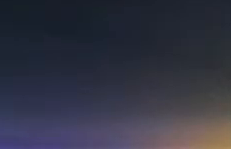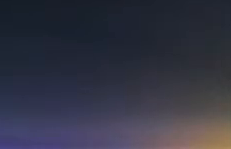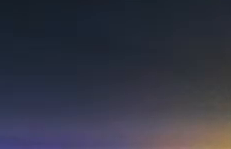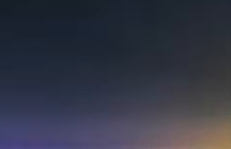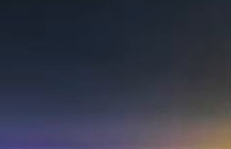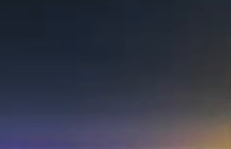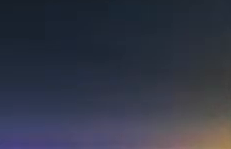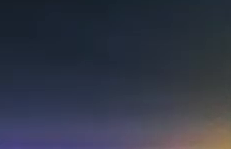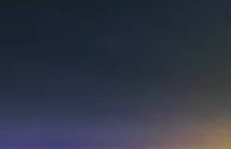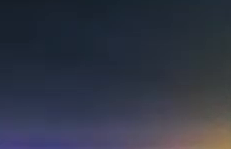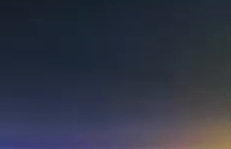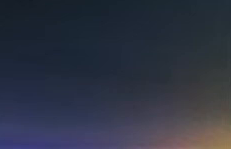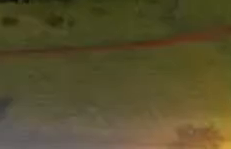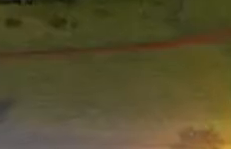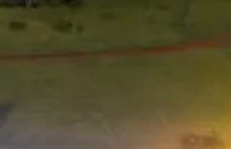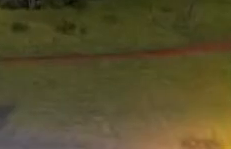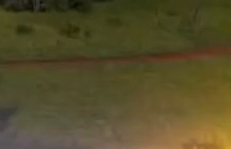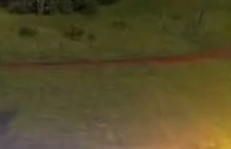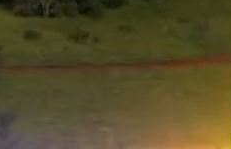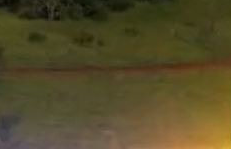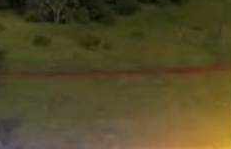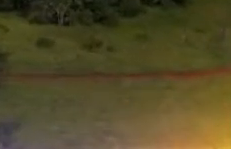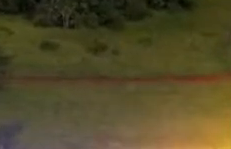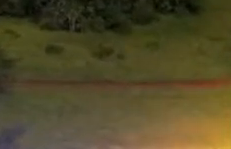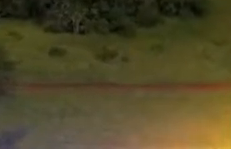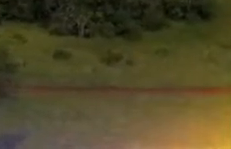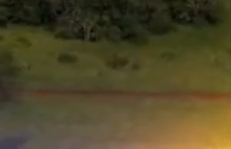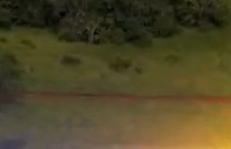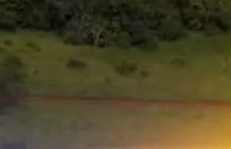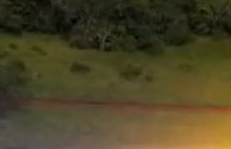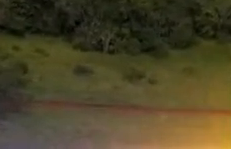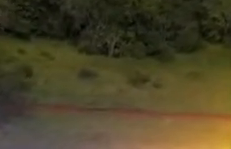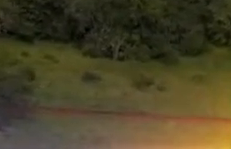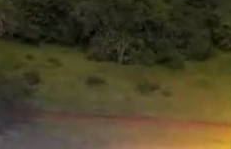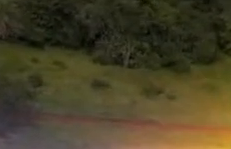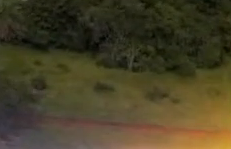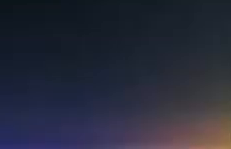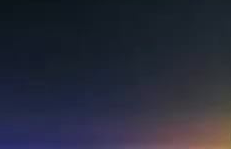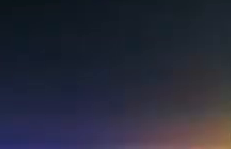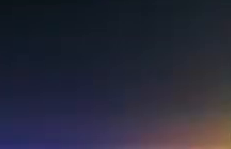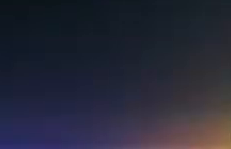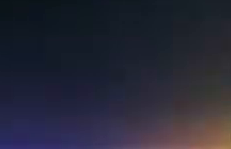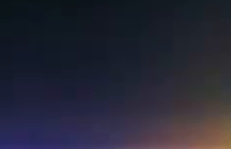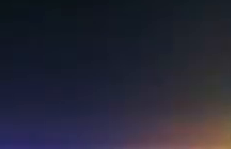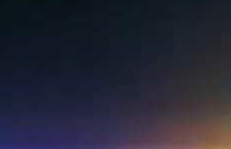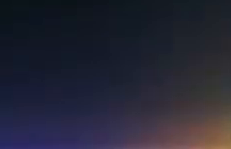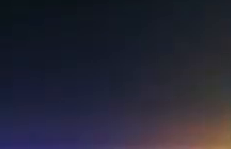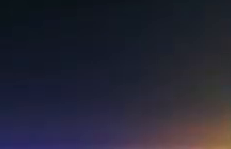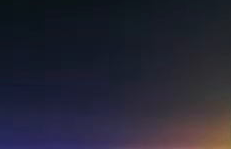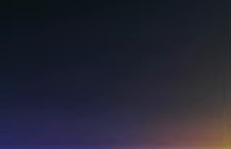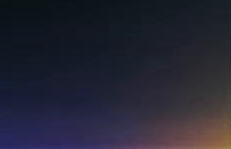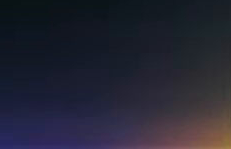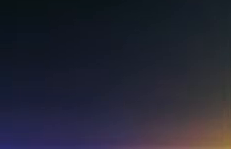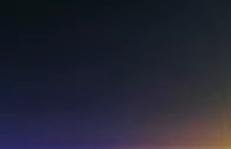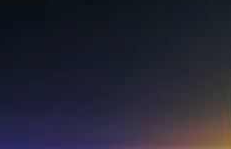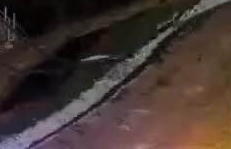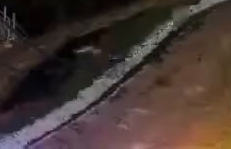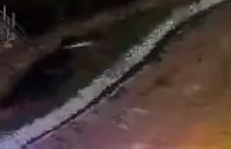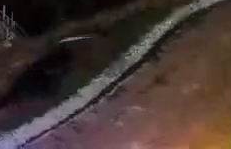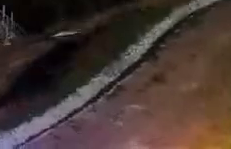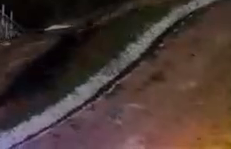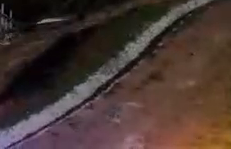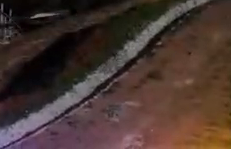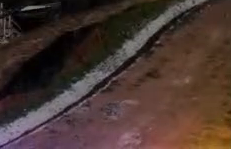reduzir a supressão da vegetação nativa desenvolveu a atividades de proteção à biodiversidade e a fauna Silvestre